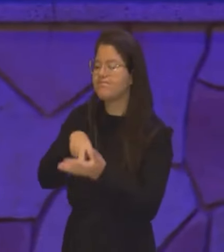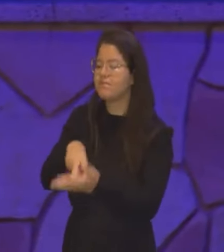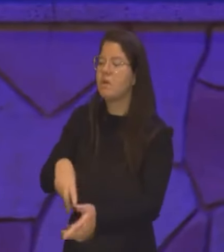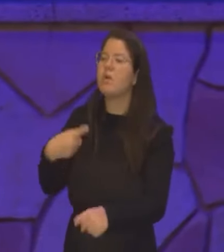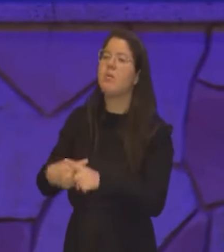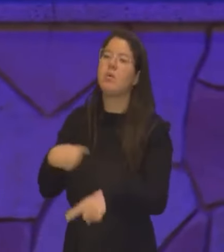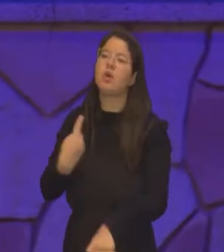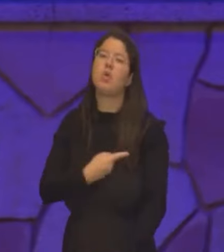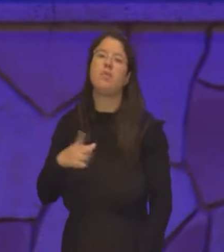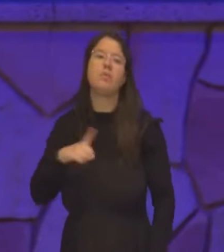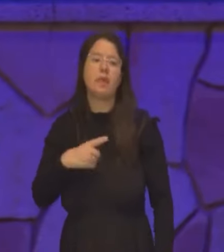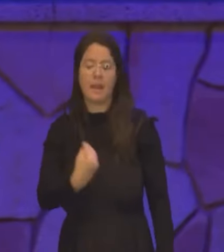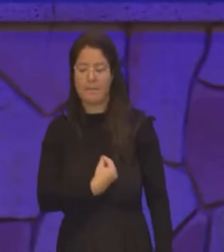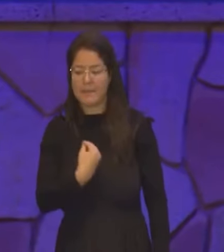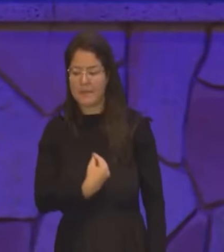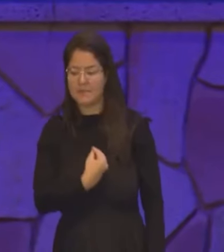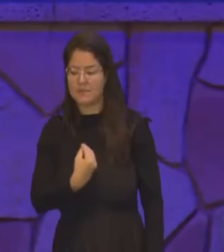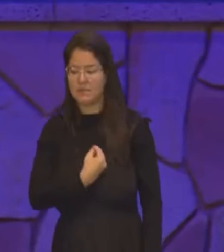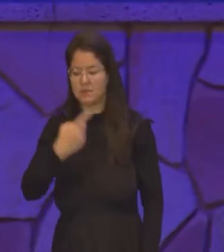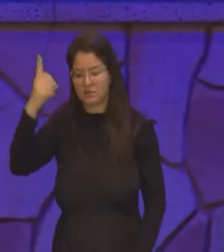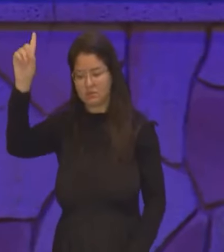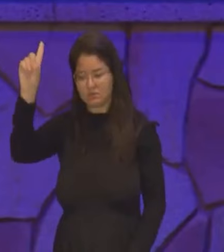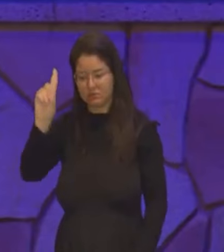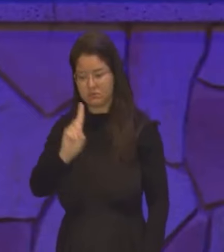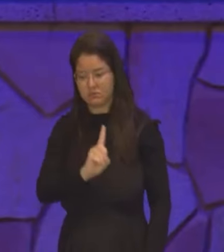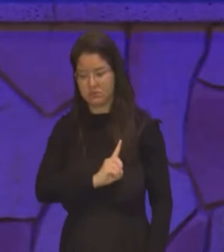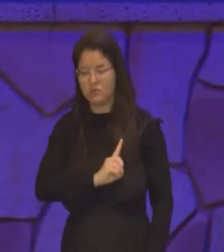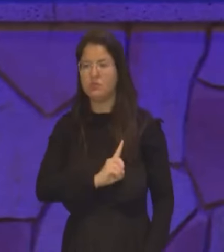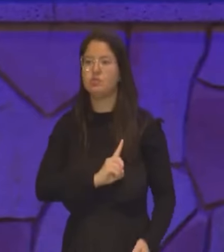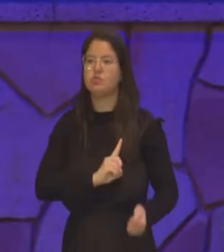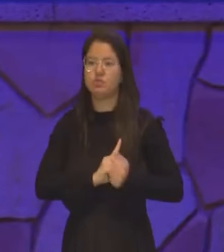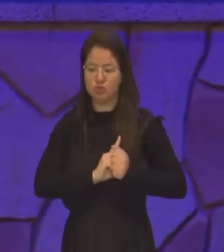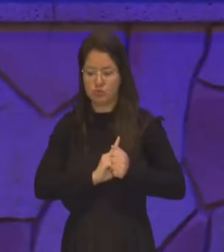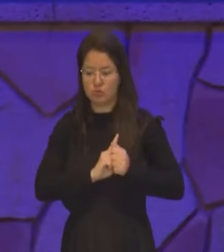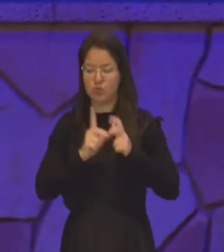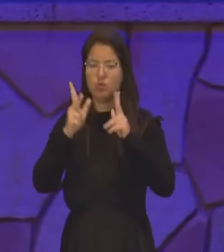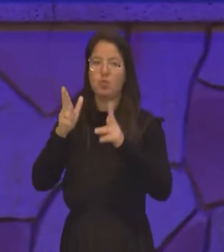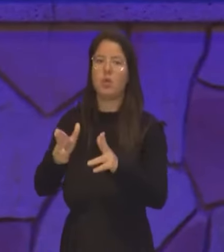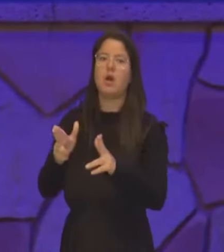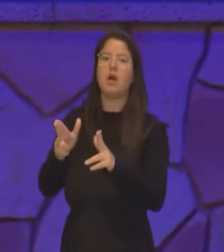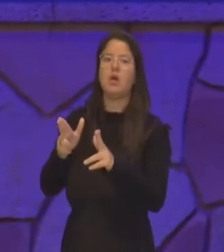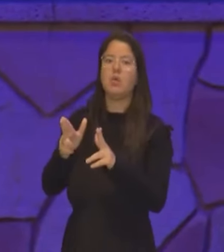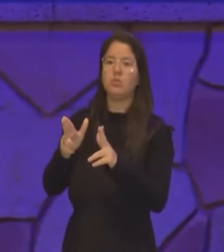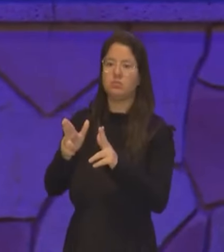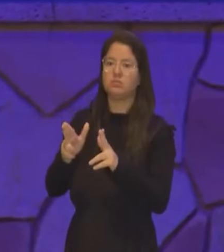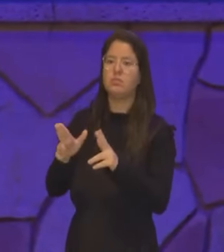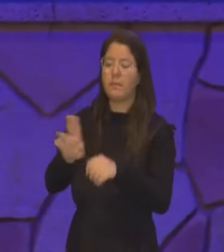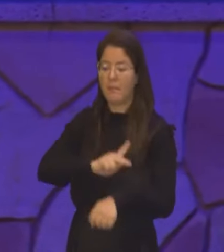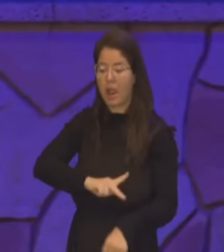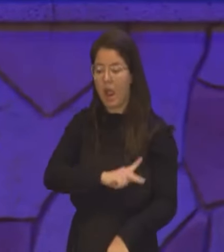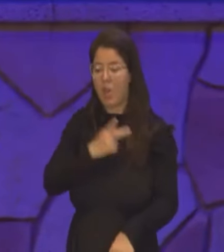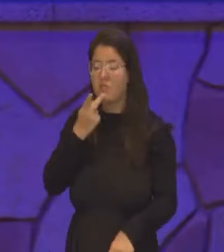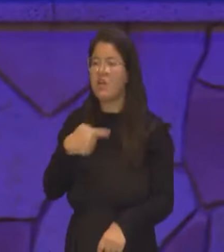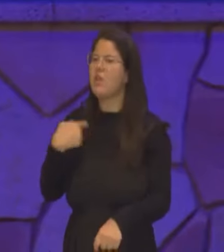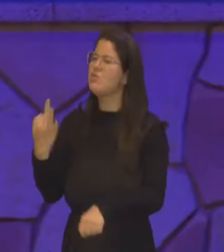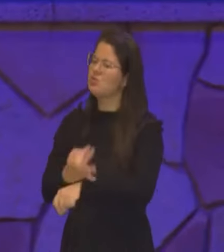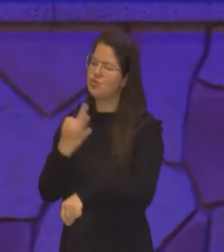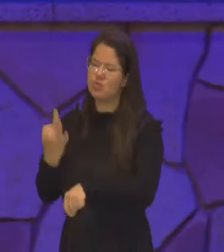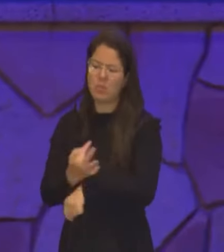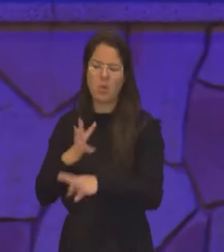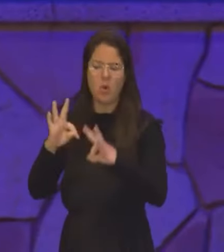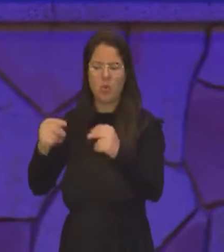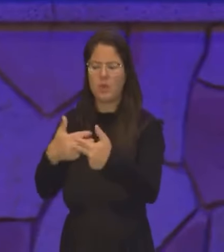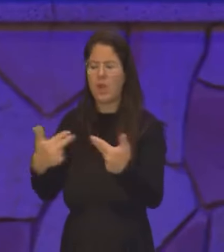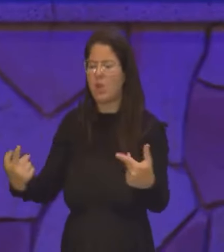nós temos a presença do Senhor. E como o apóstolo Paulo disse: suporto todas as coisas